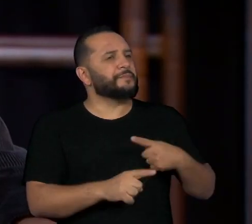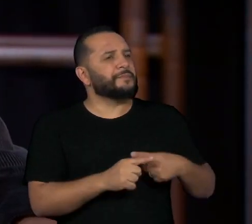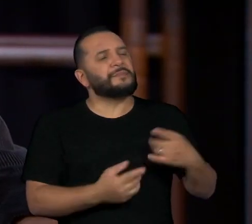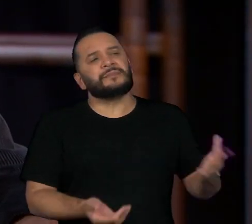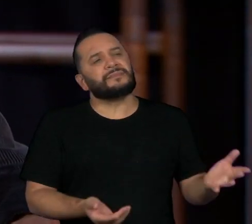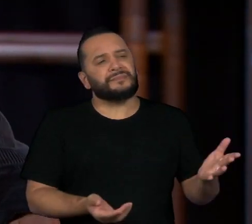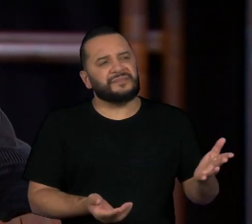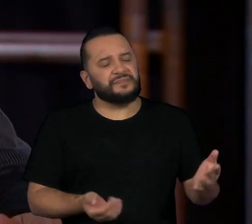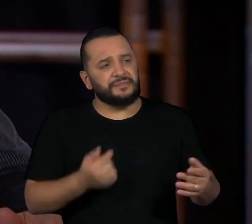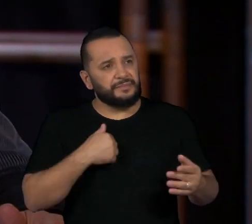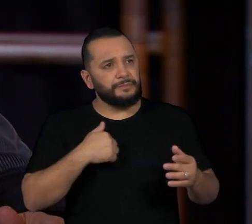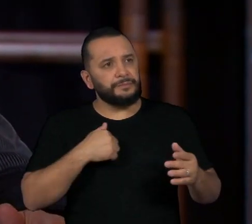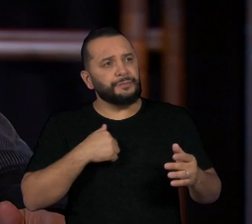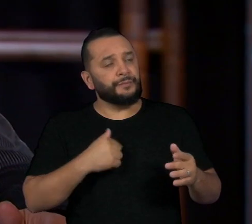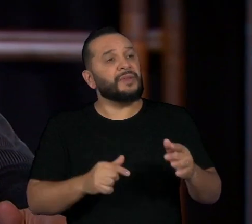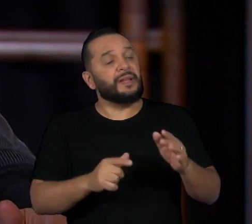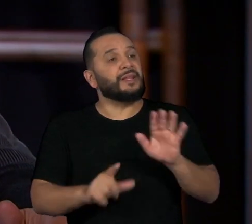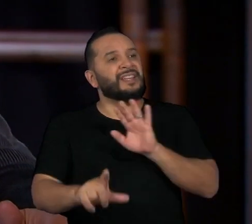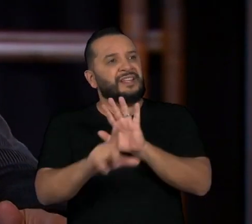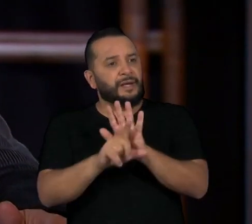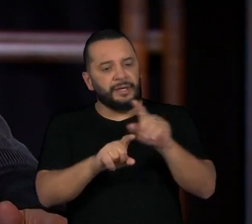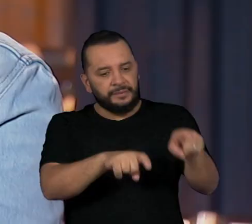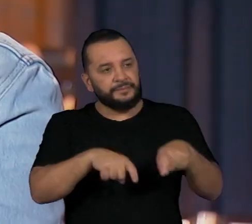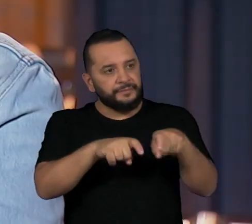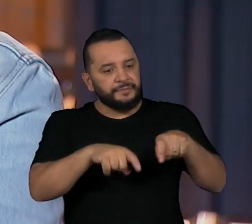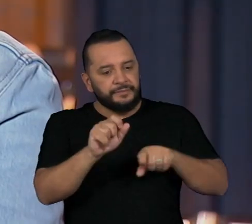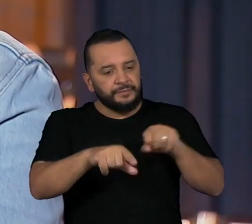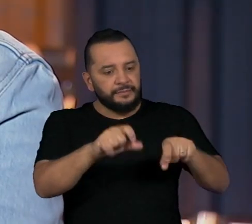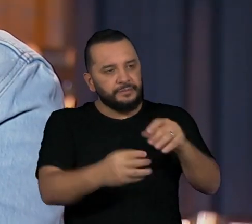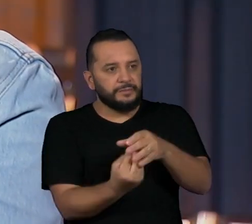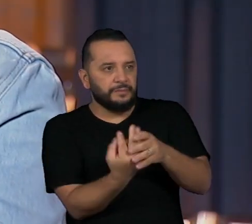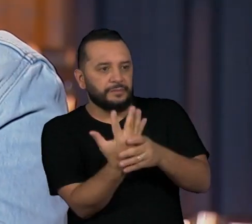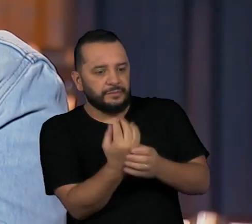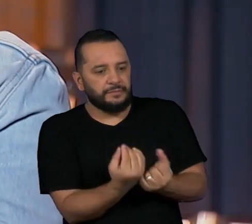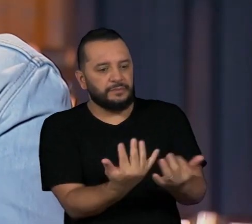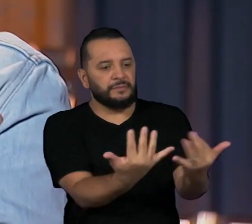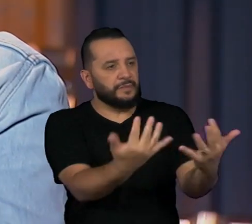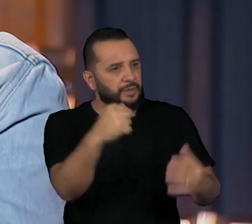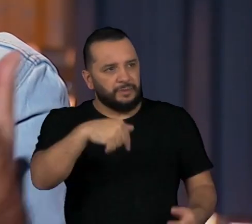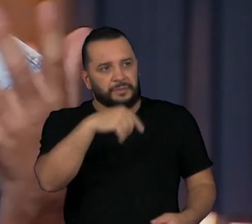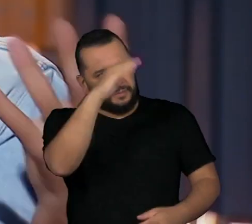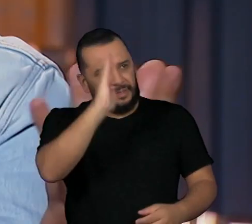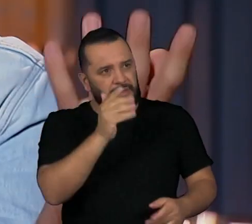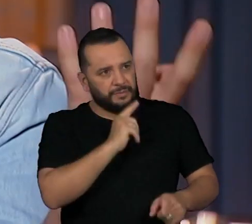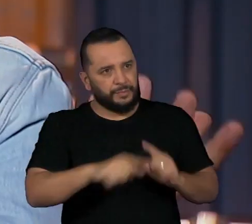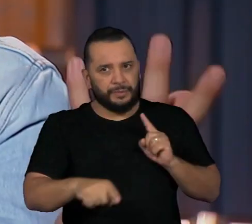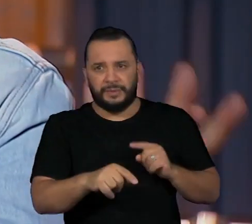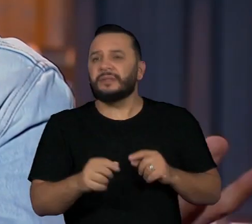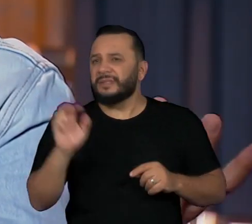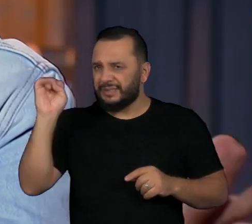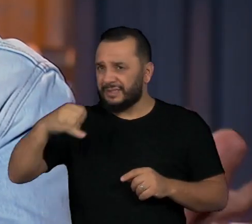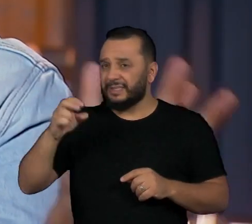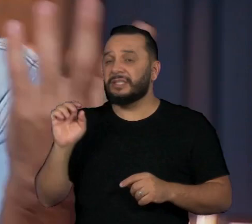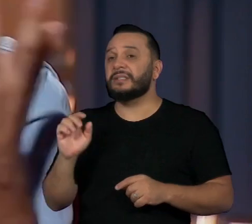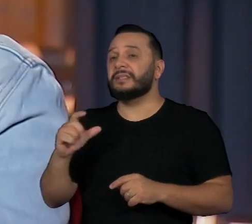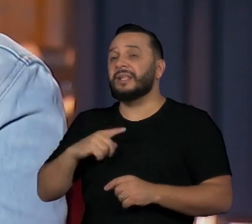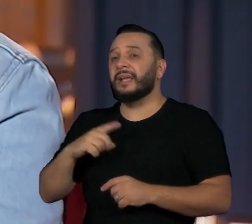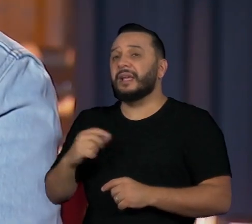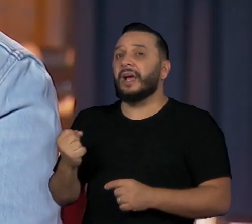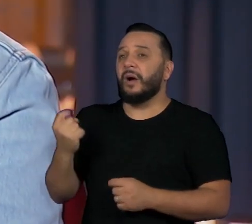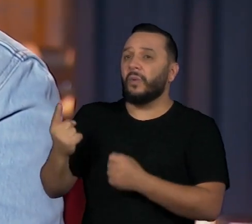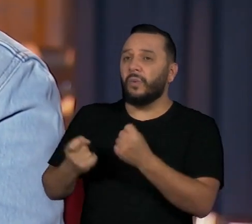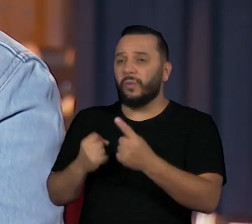o que não está regularizado é o plantio no Brasil. Plantio no Brasil. Então, o Brasil está nessa situação estranha de um oligopólio de poucas empresas que